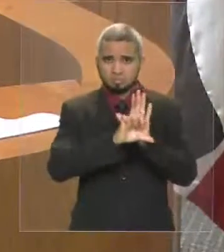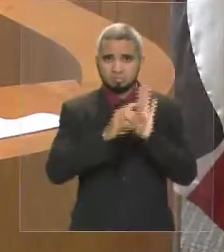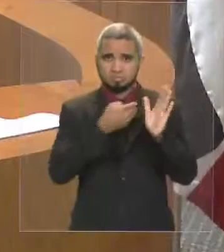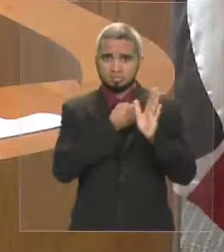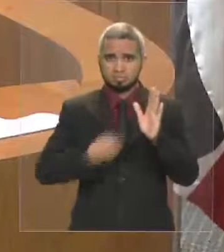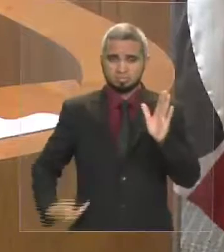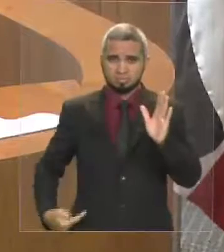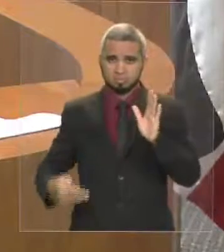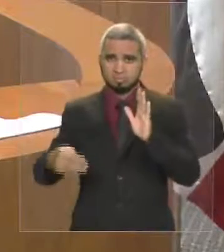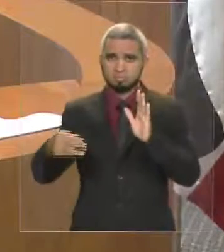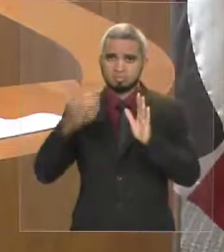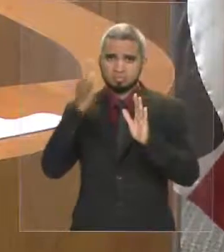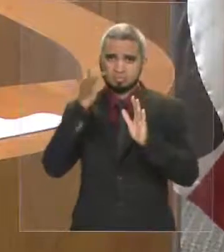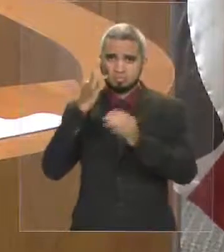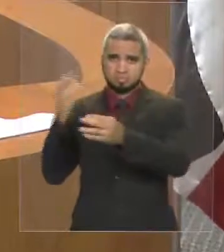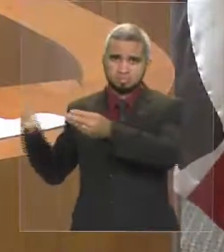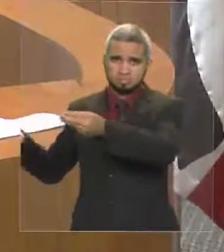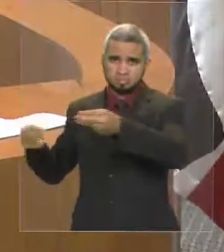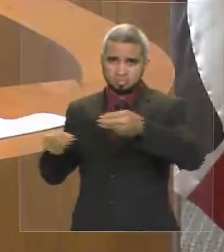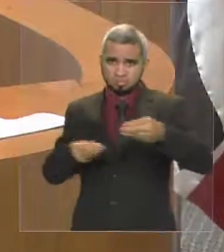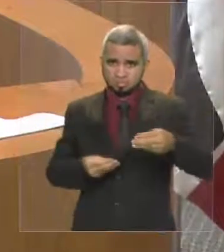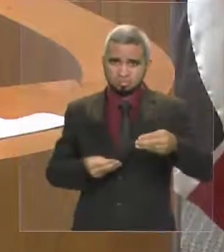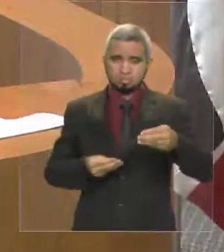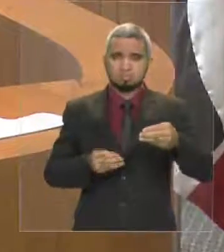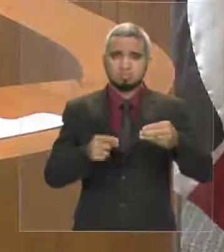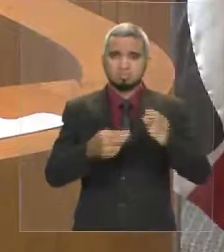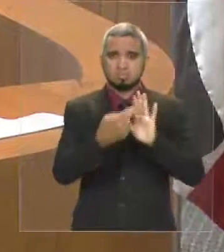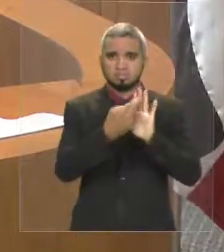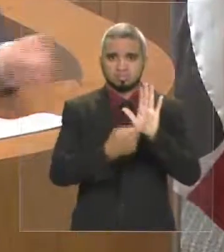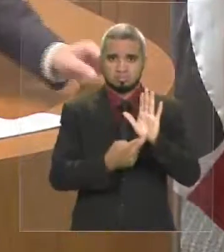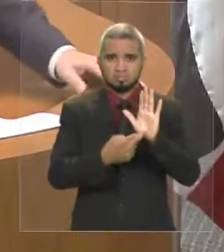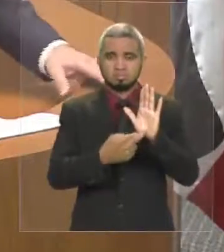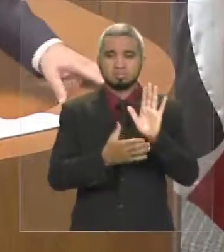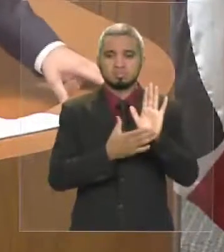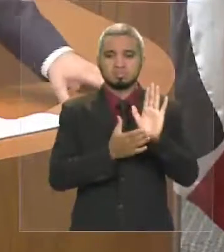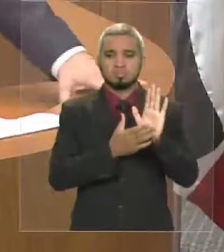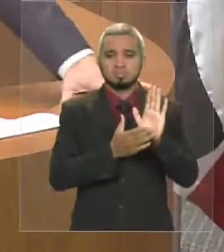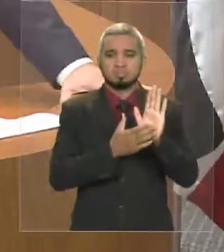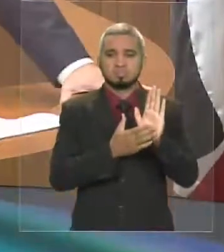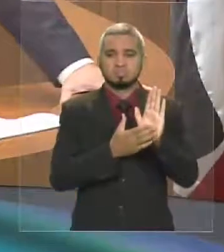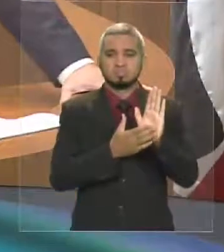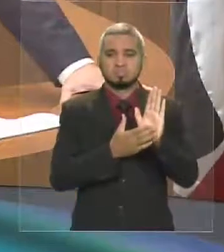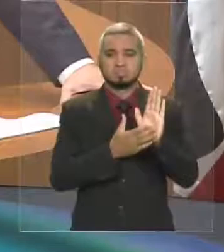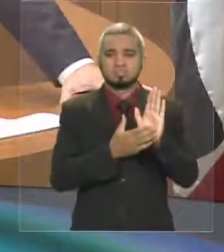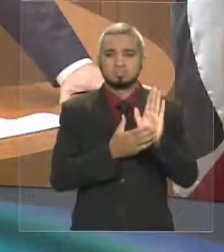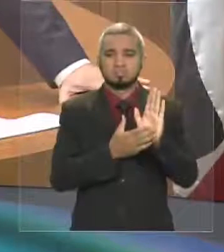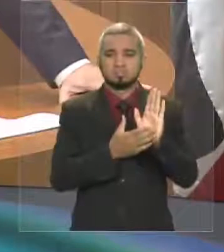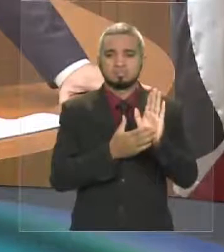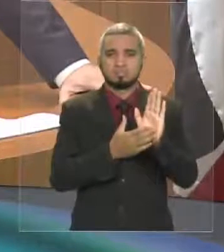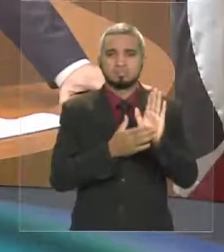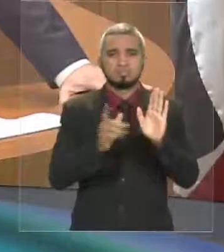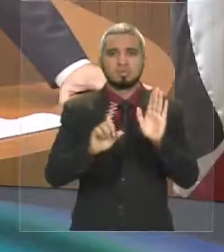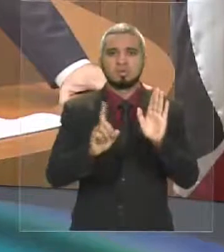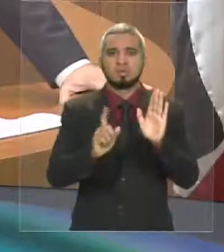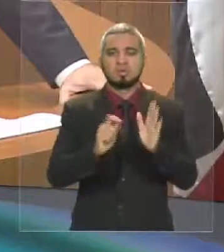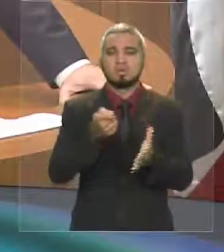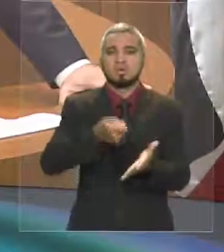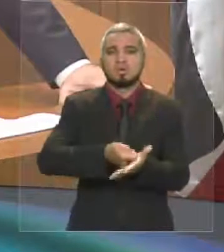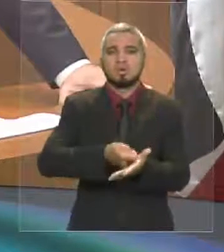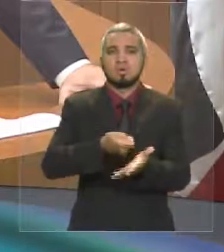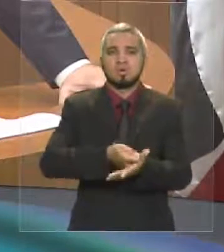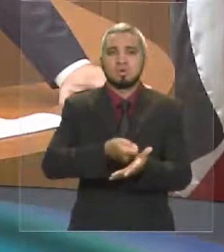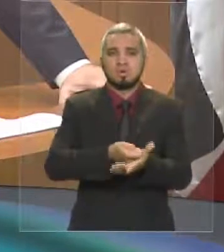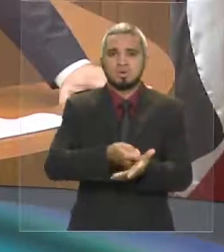Estado em sua redação original, em nenhum momento estabelece a obrigação